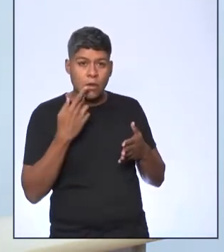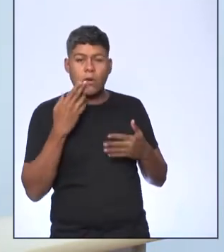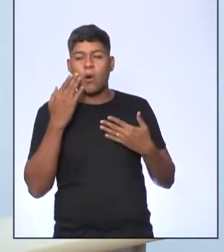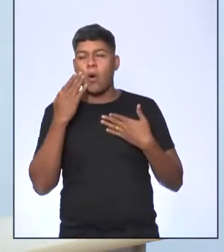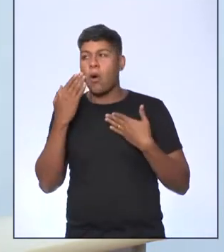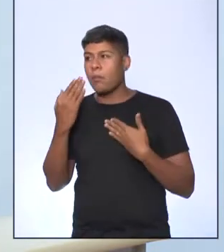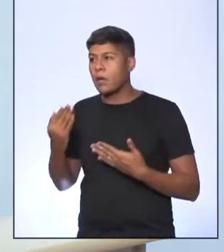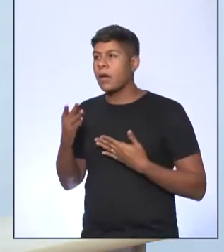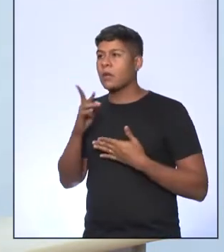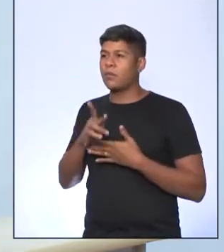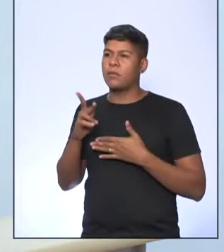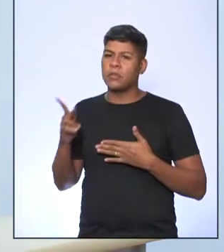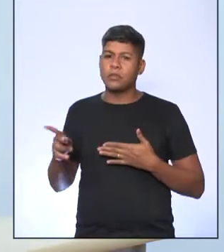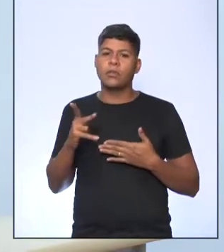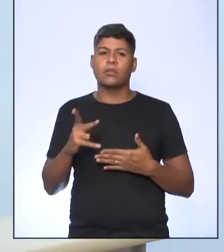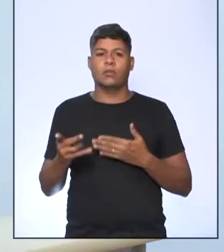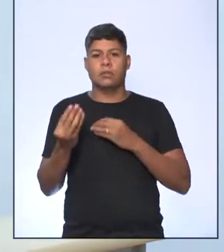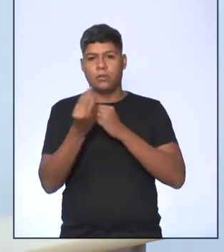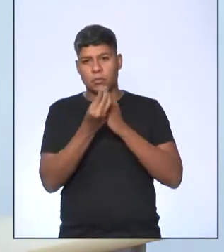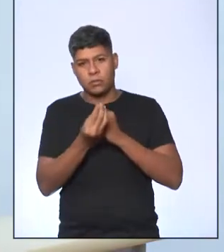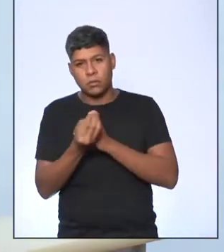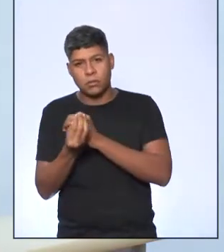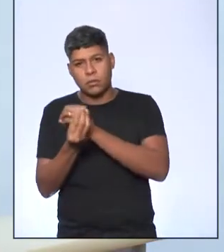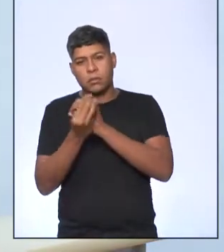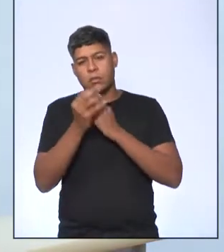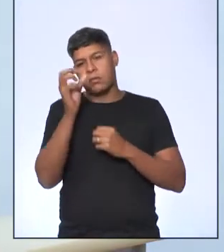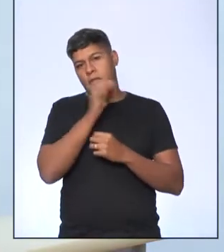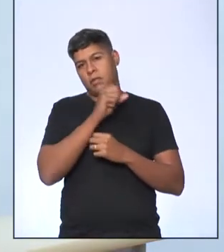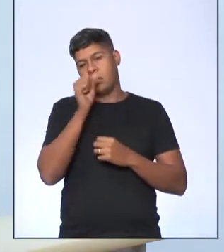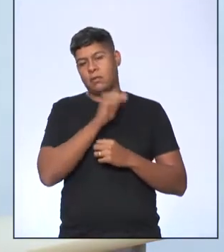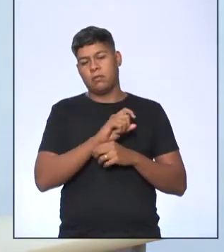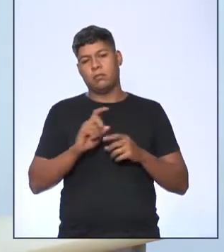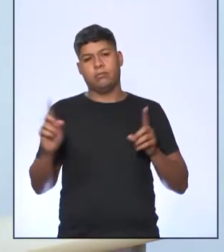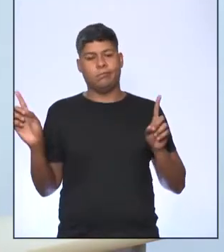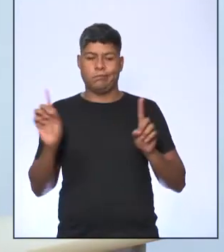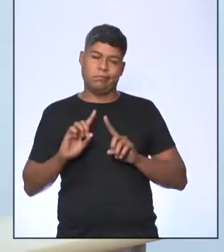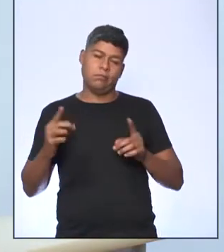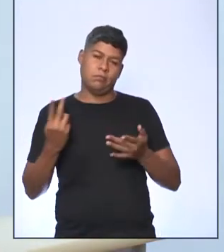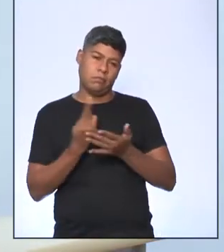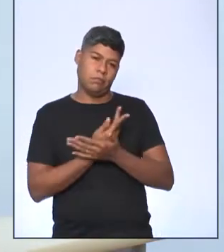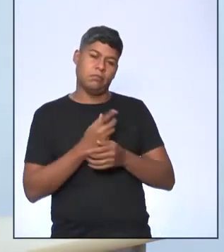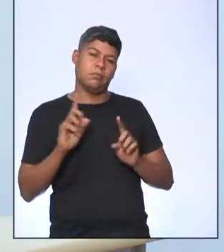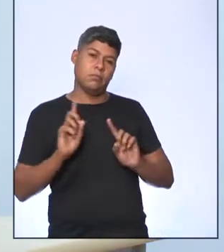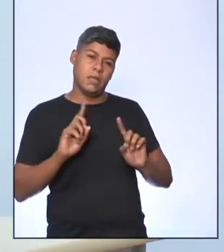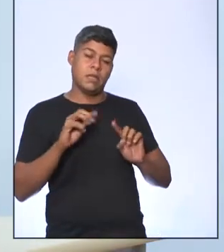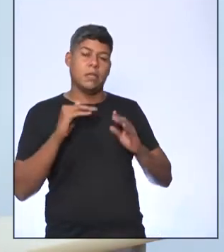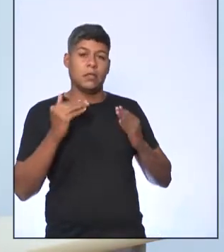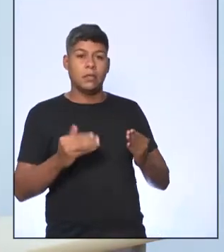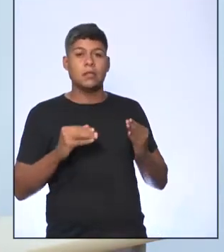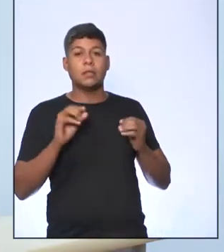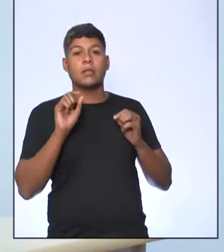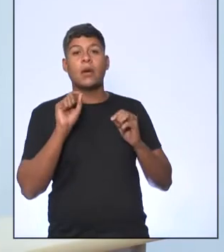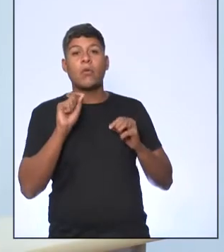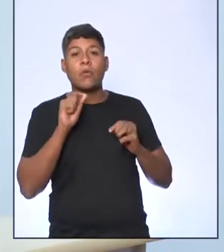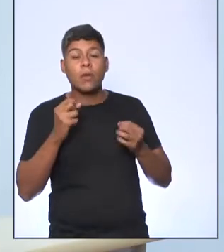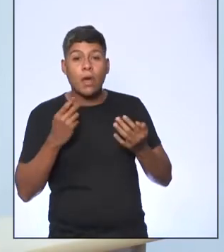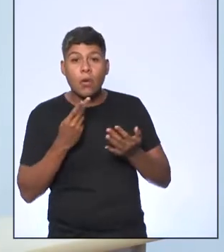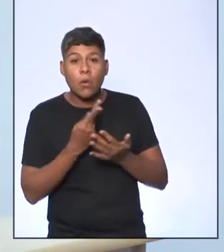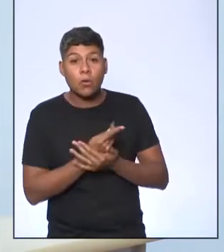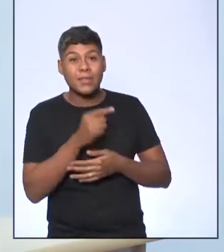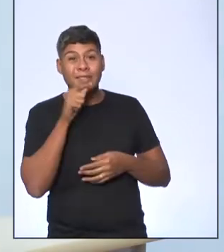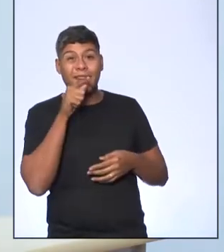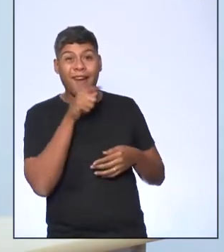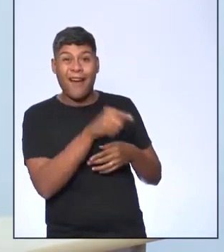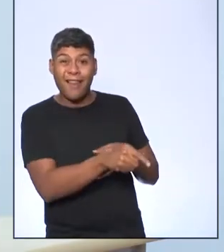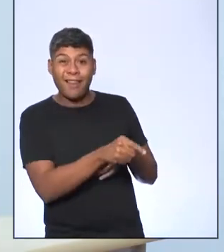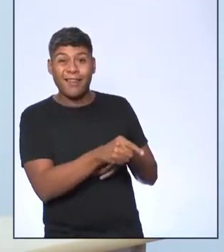obrigada, professora, por zelar pelo nosso aprendizado? Provavelmente isso não vai acontecer. Então, o que vai ter que acontecer ali?